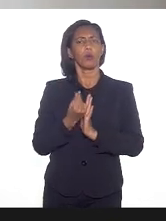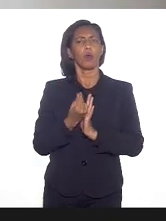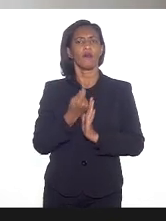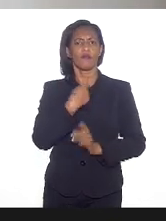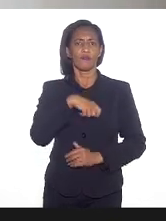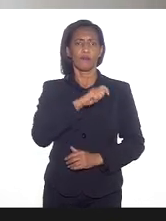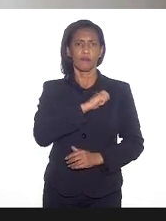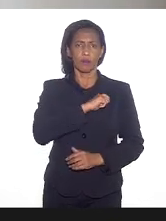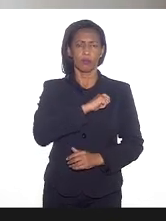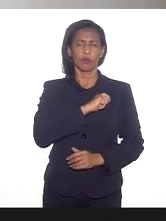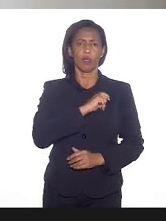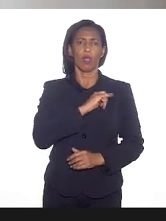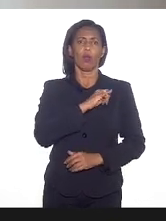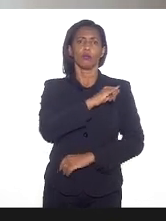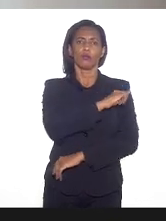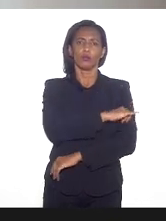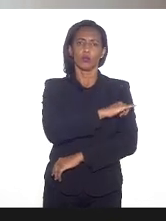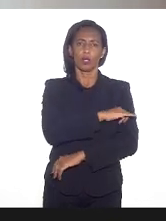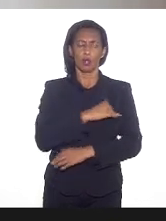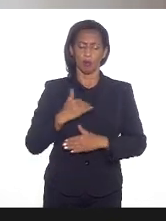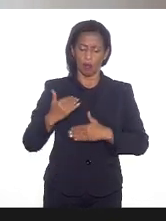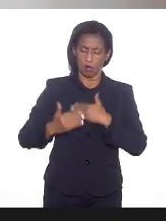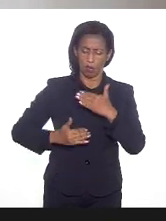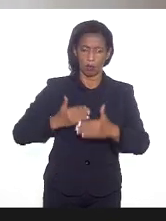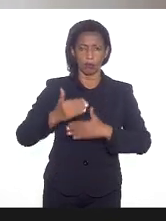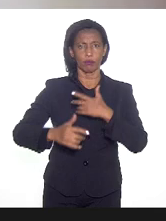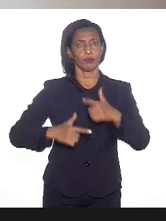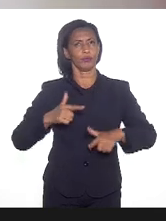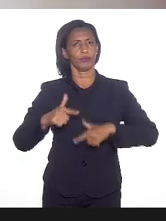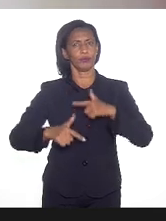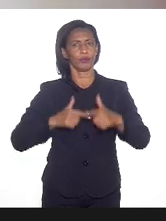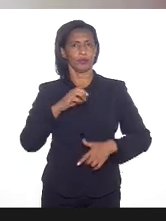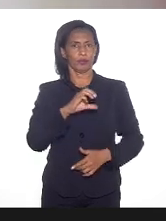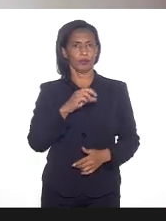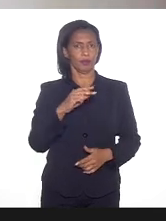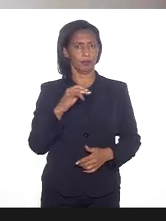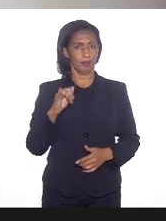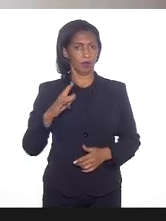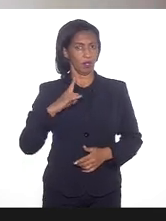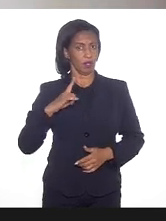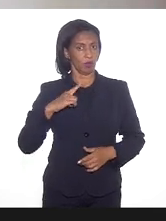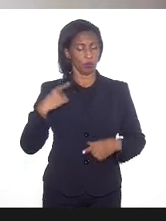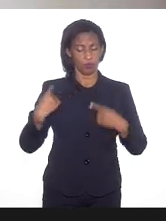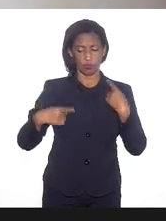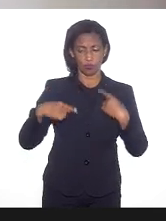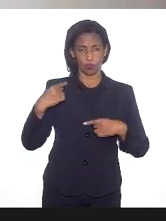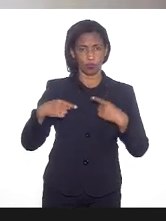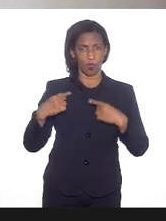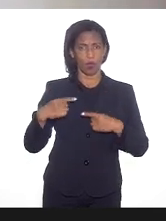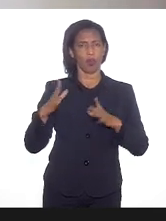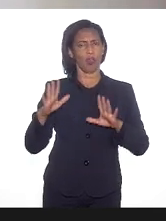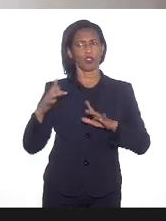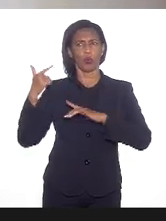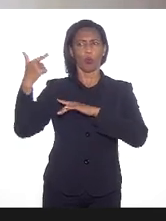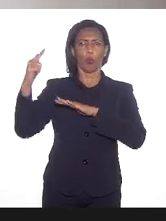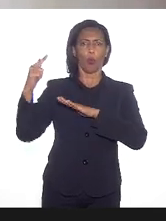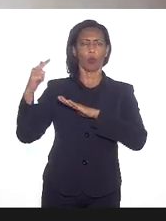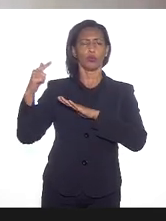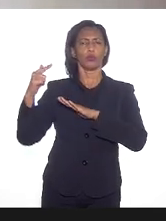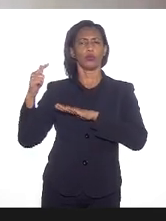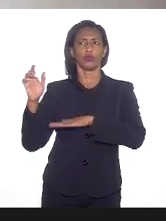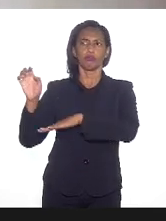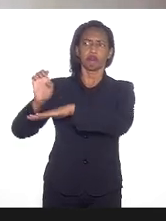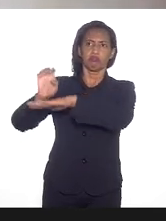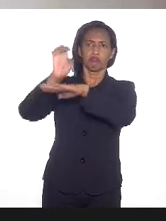Janeiro. Ao longo do trabalho dessa CPI, eu tive a oportunidade de dialogar com o Parlamento de outros estados. Fui